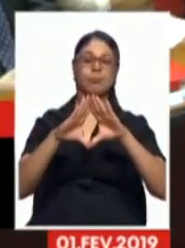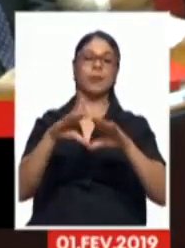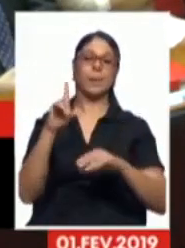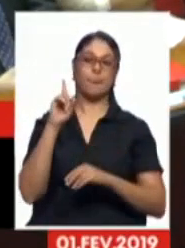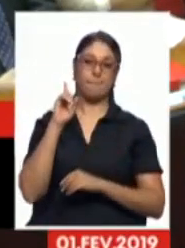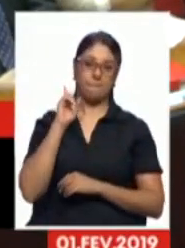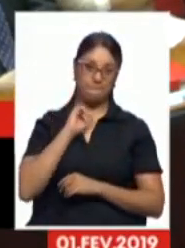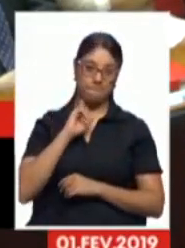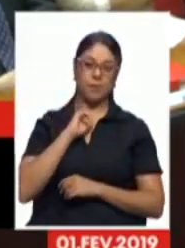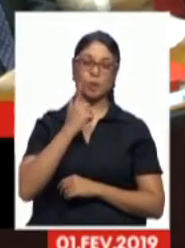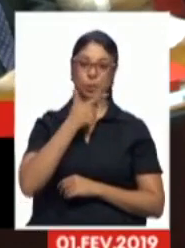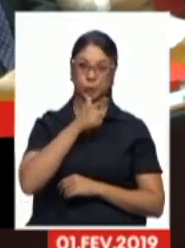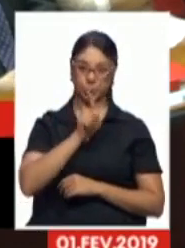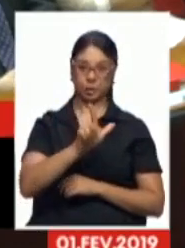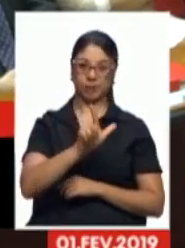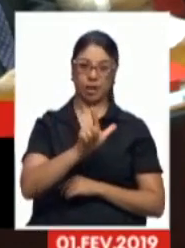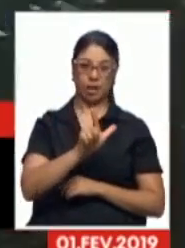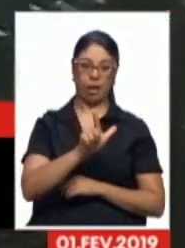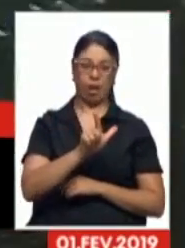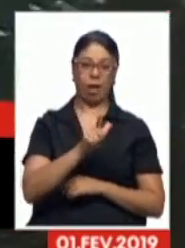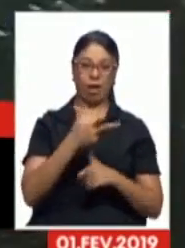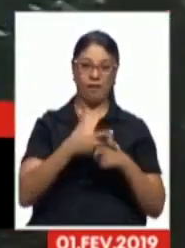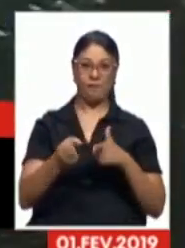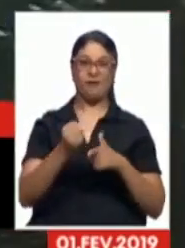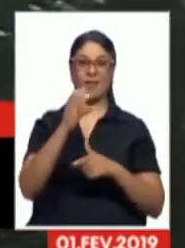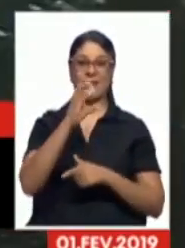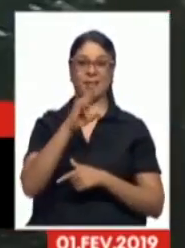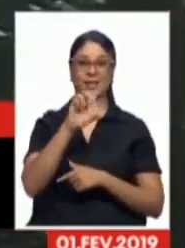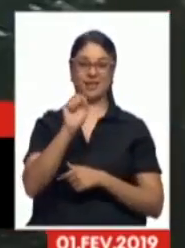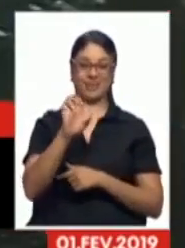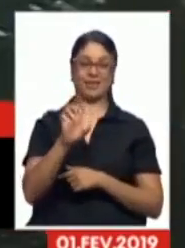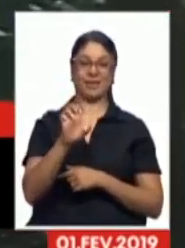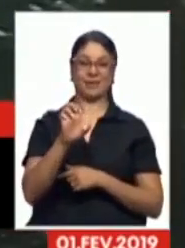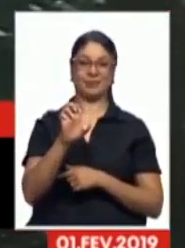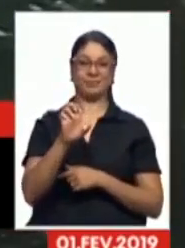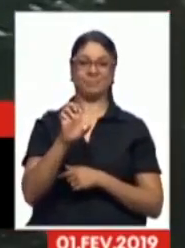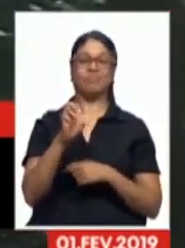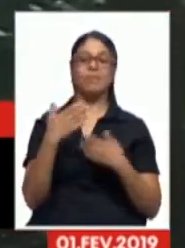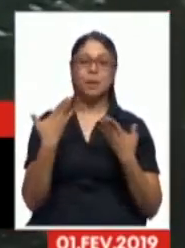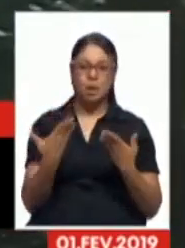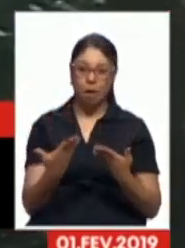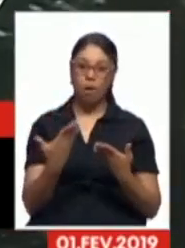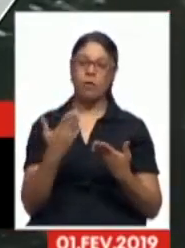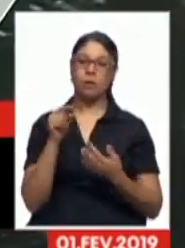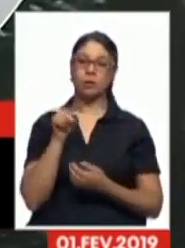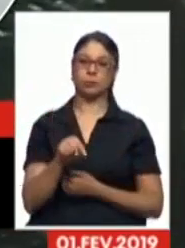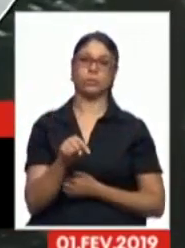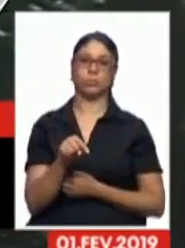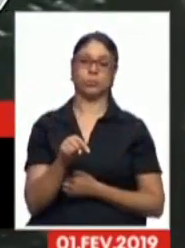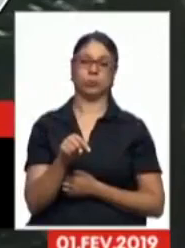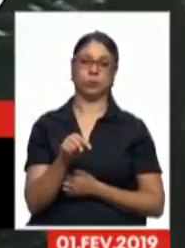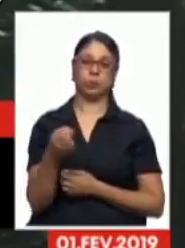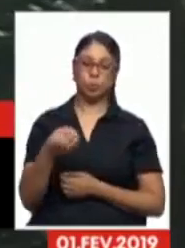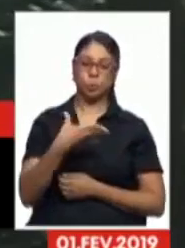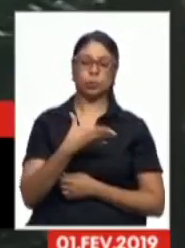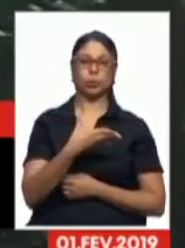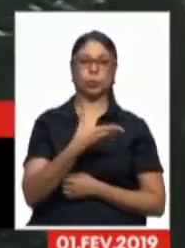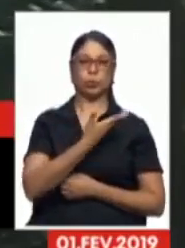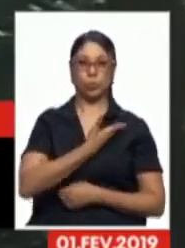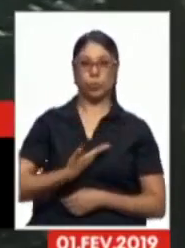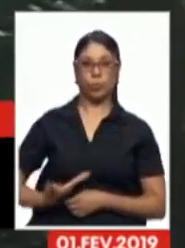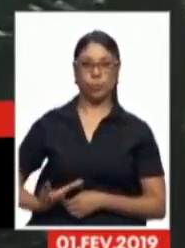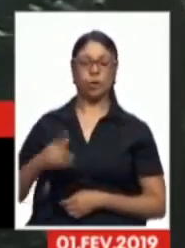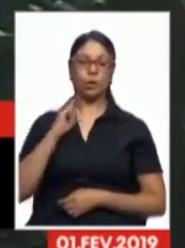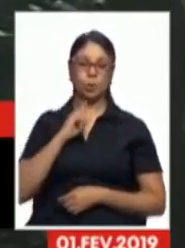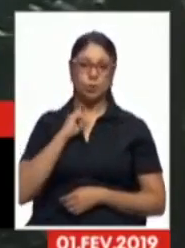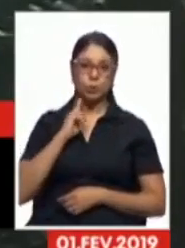desta crise maior do que entrou. É isto que o novo governo de Minas se propõe e